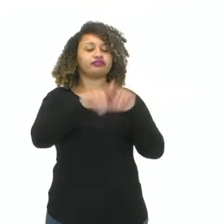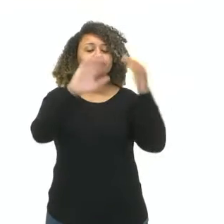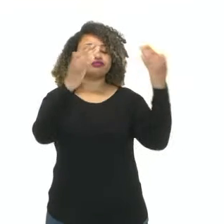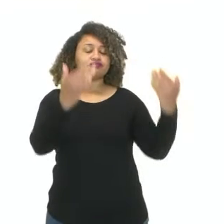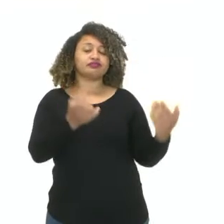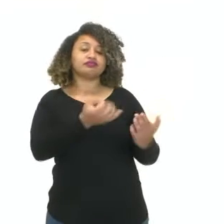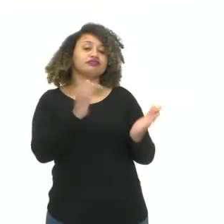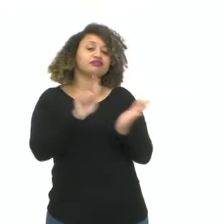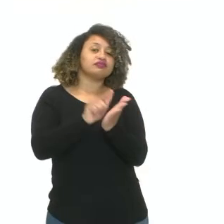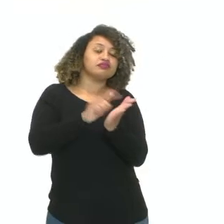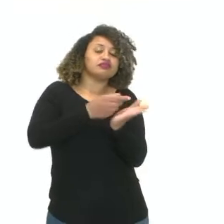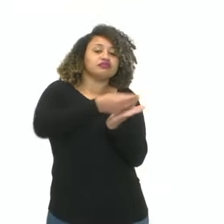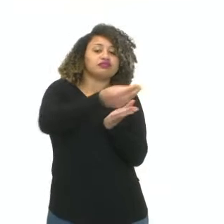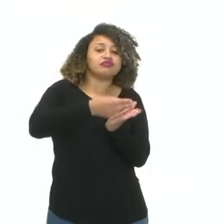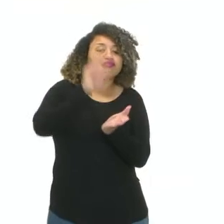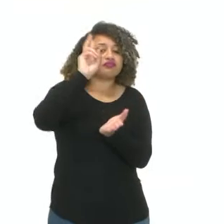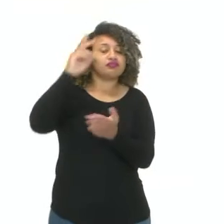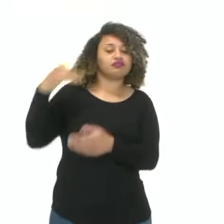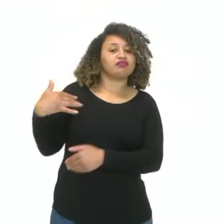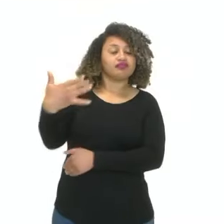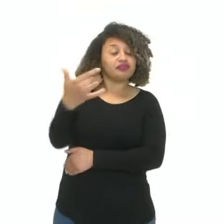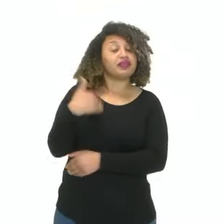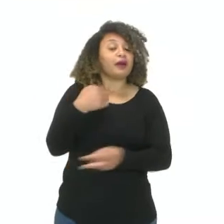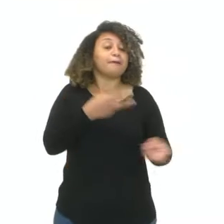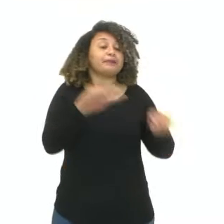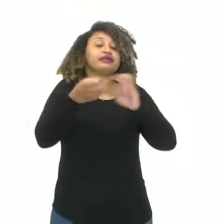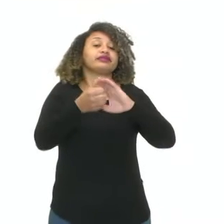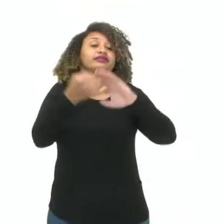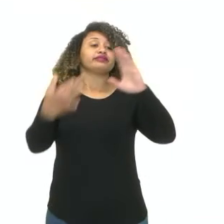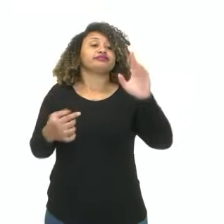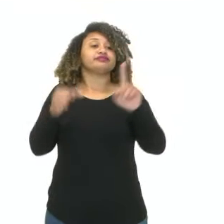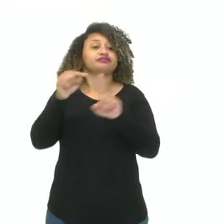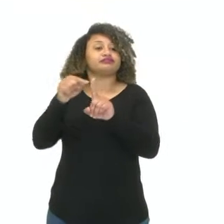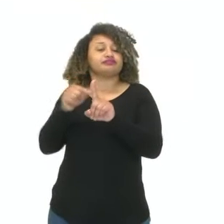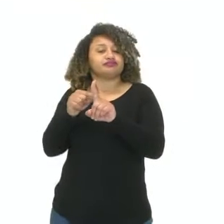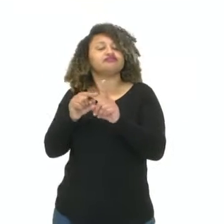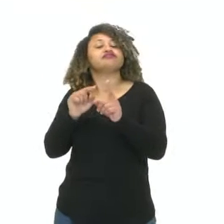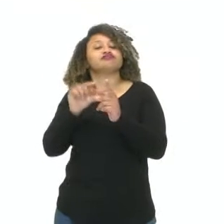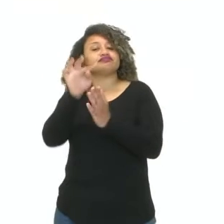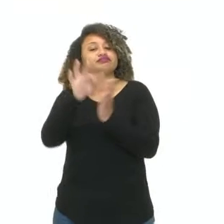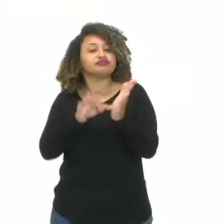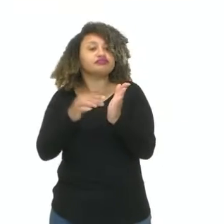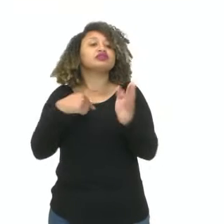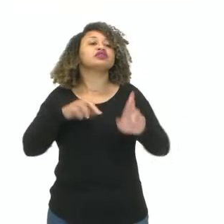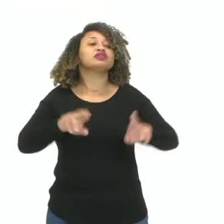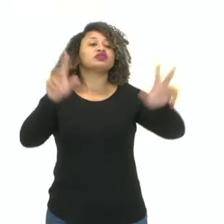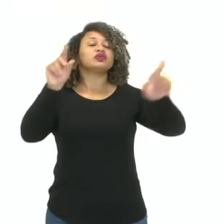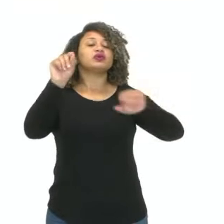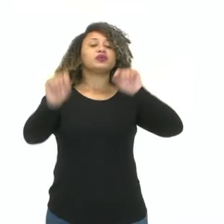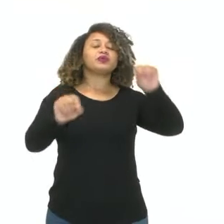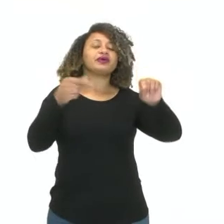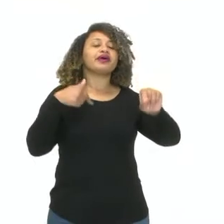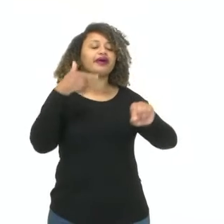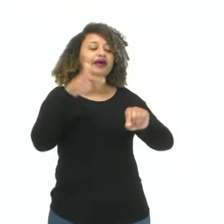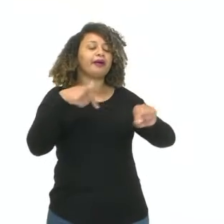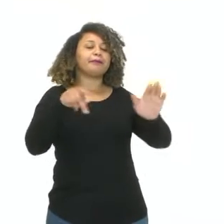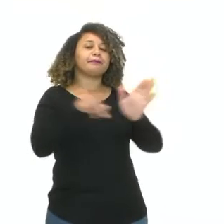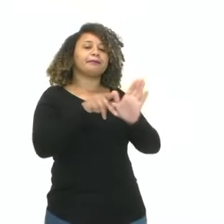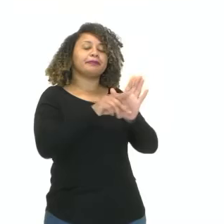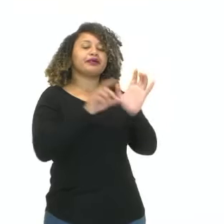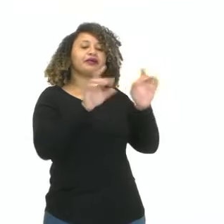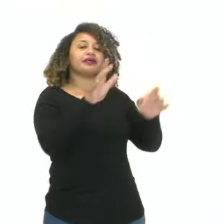históricos, reconhecer as características desse tipo de texto, diferenciando o discurso comercial do discurso